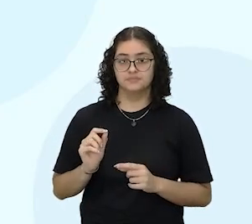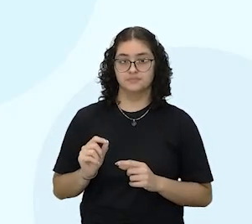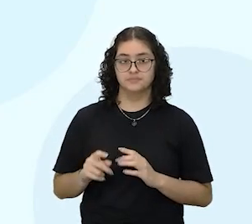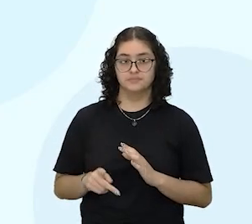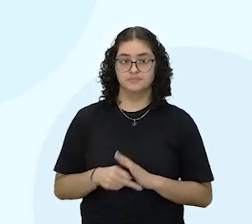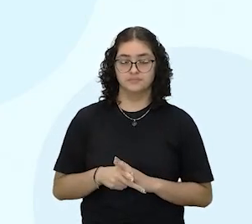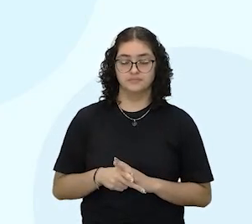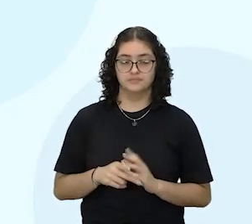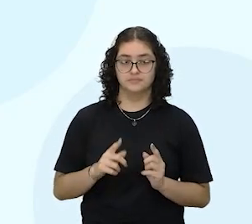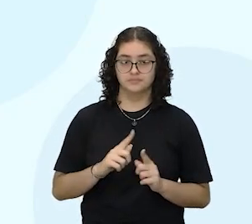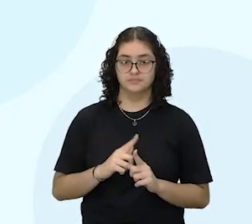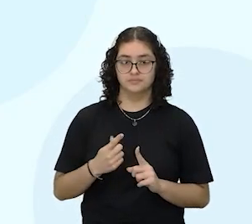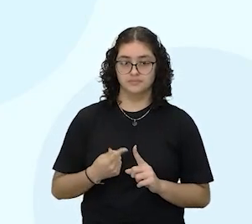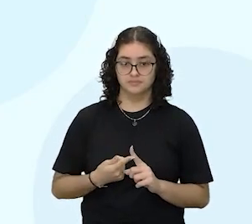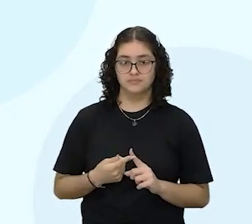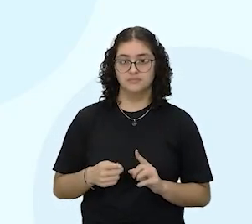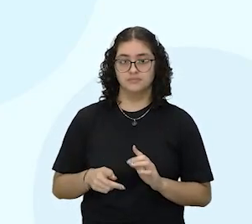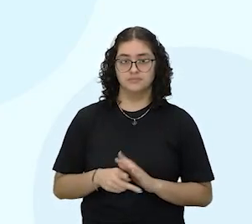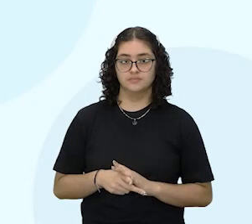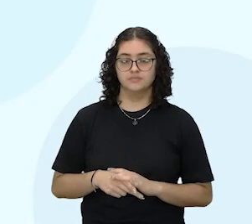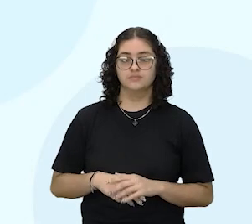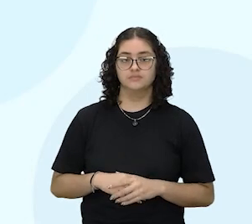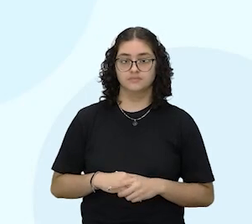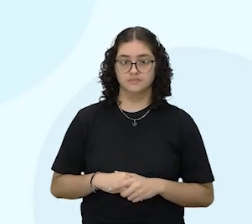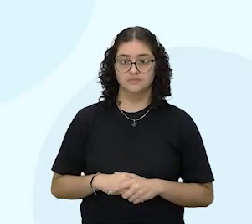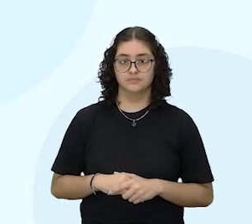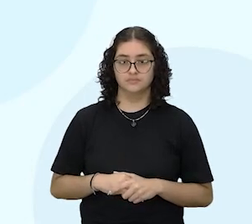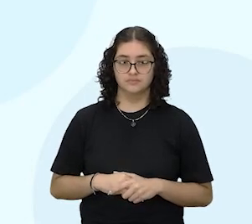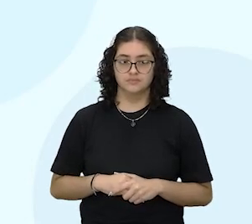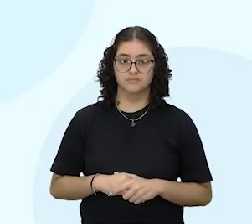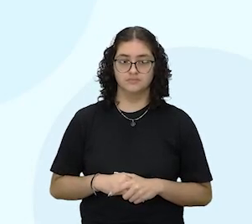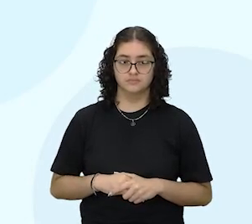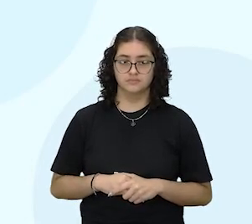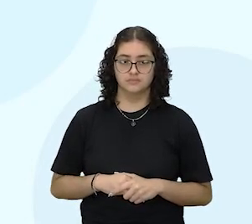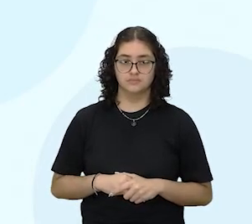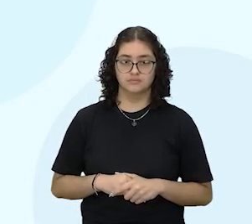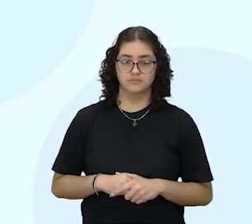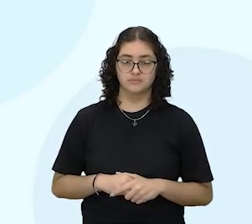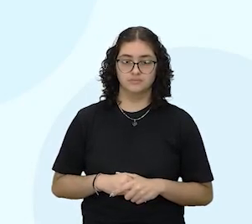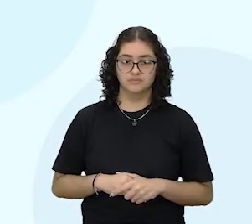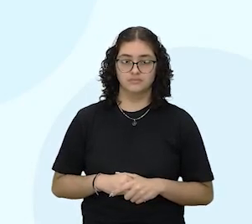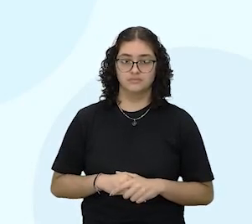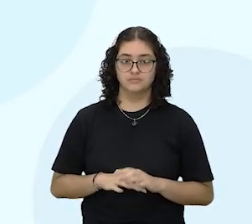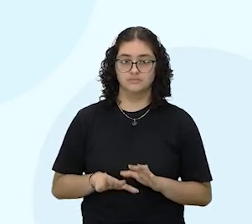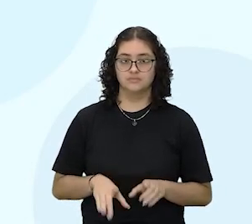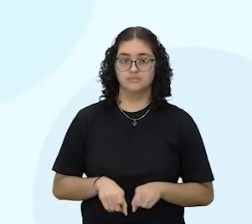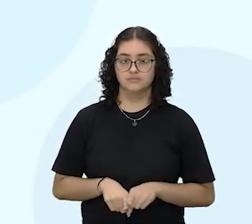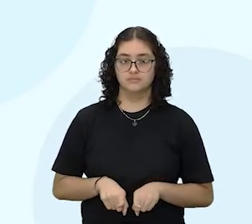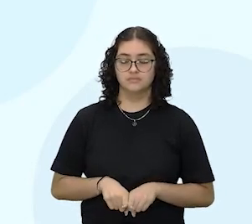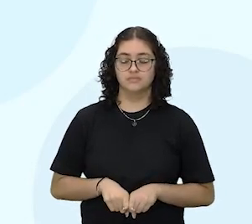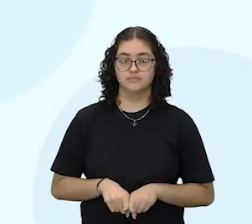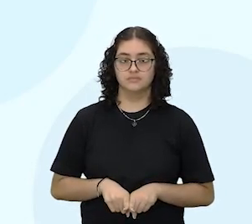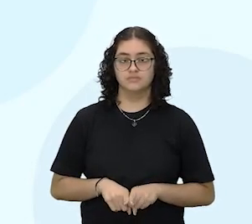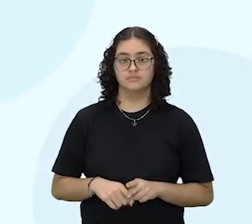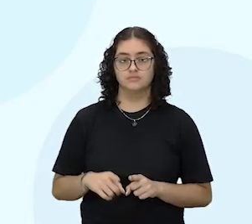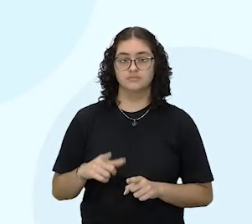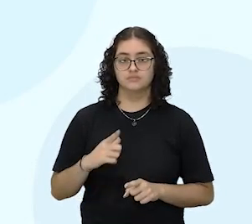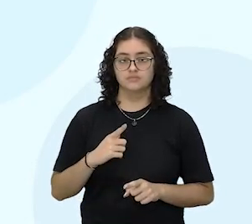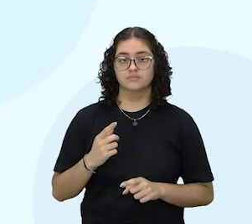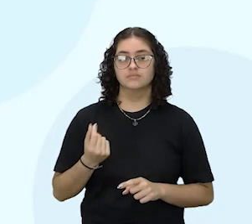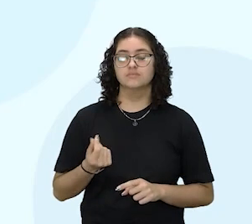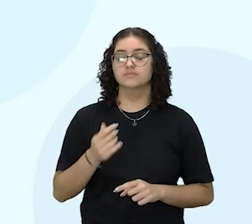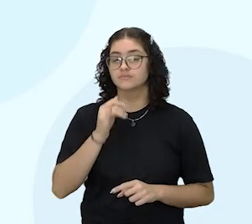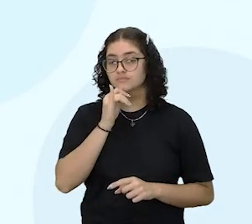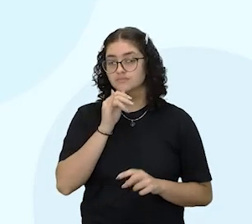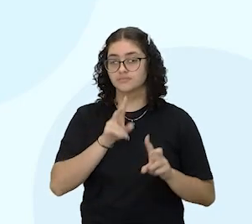logicamente, pela ótica da geografia, né, como eu falei agora há pouco, mas também a gente acaba vendo aí algumas questões